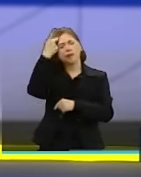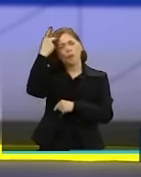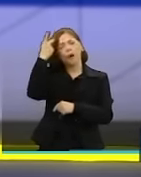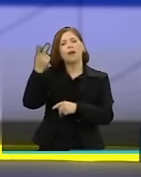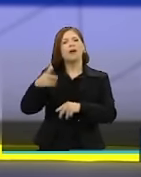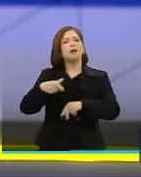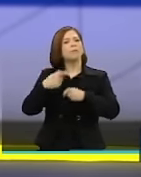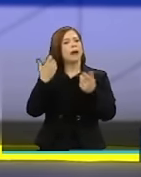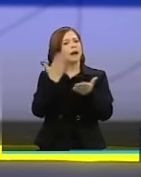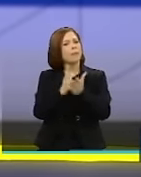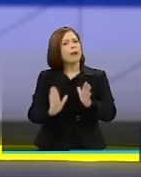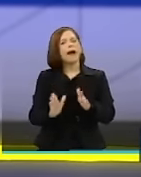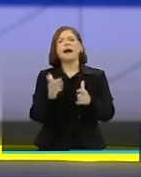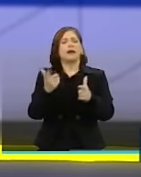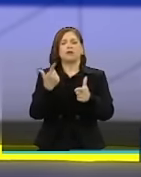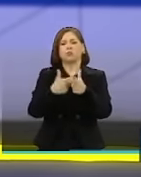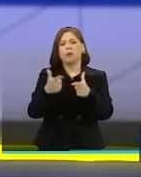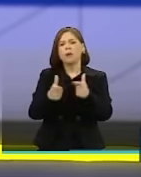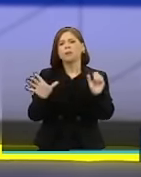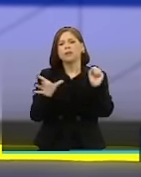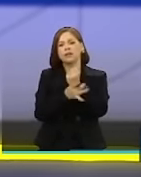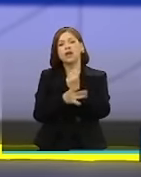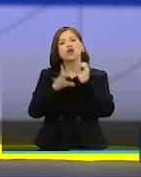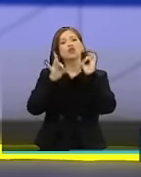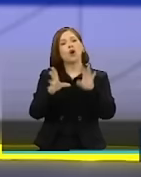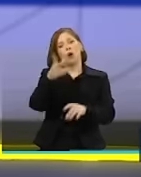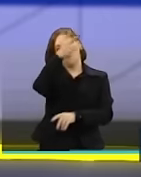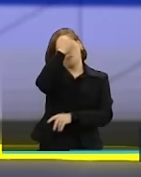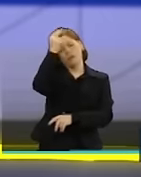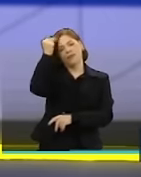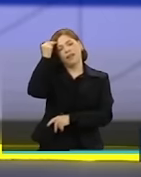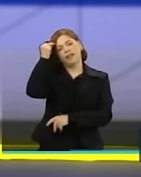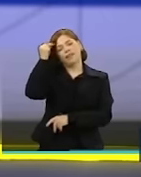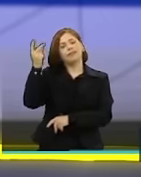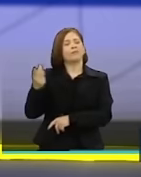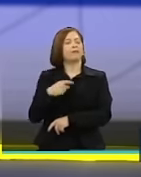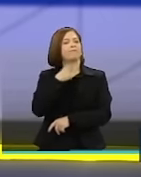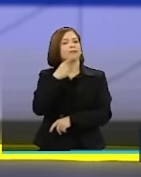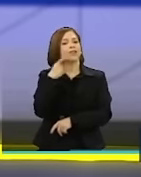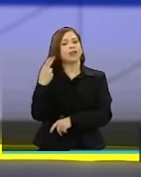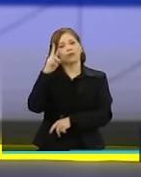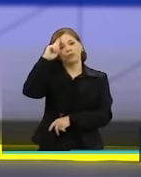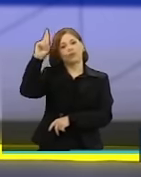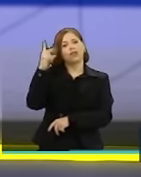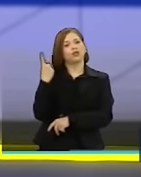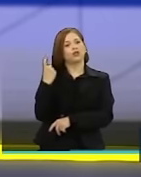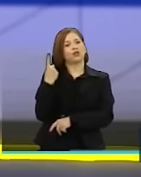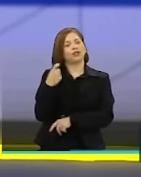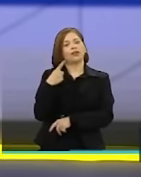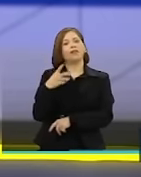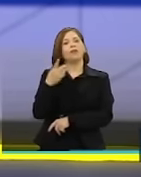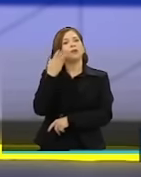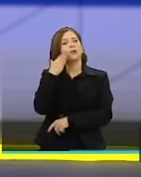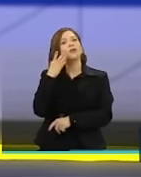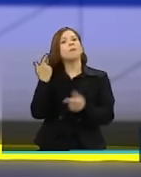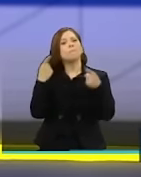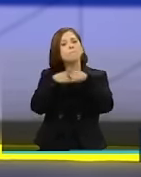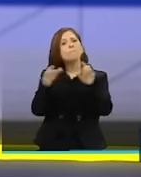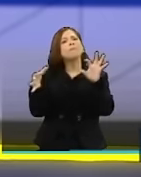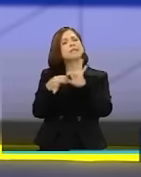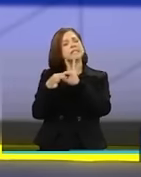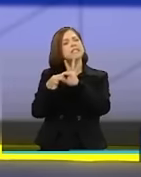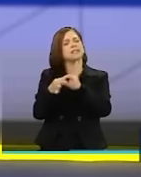para combater a segurança pública, só o prefeito de São Paulo não tem condição nem autoridade para isso. O Tarcísio precisa